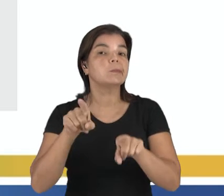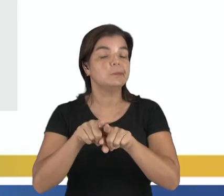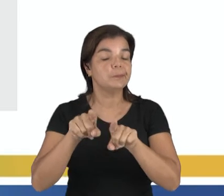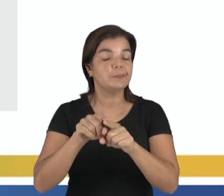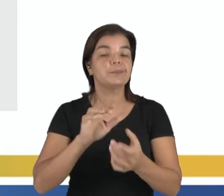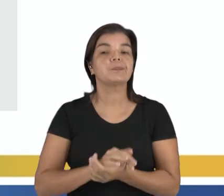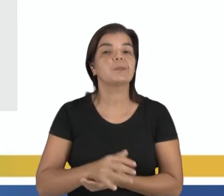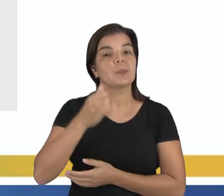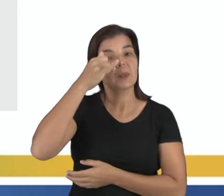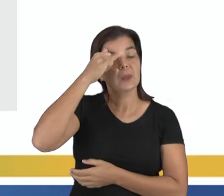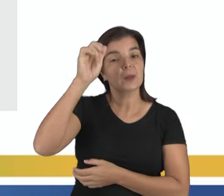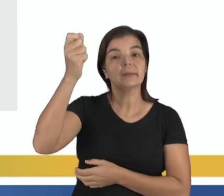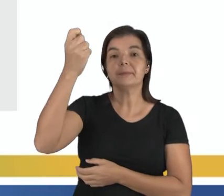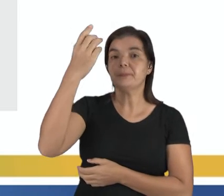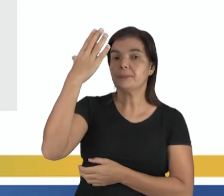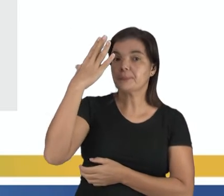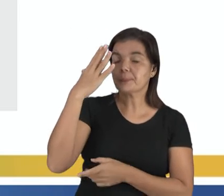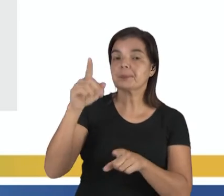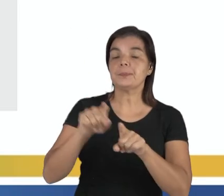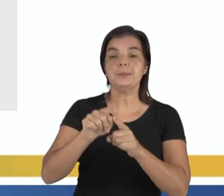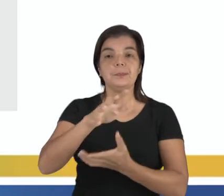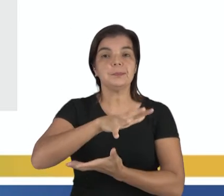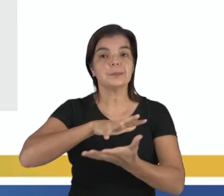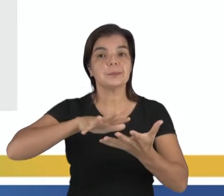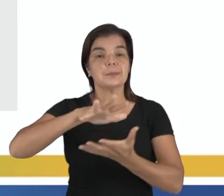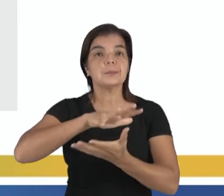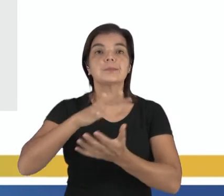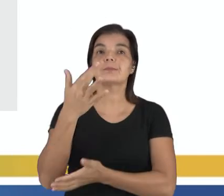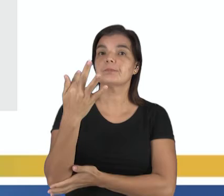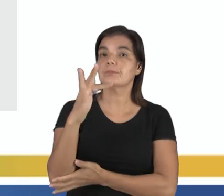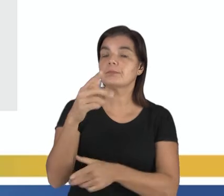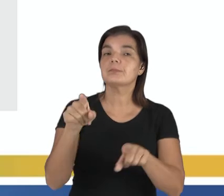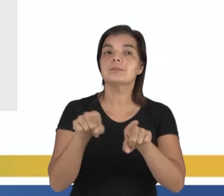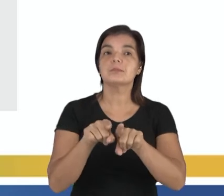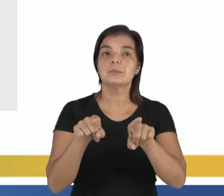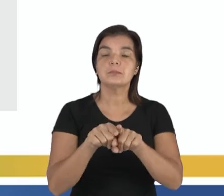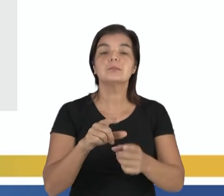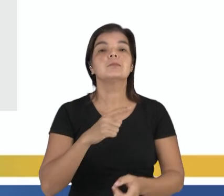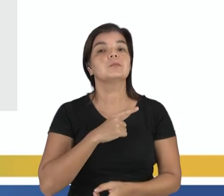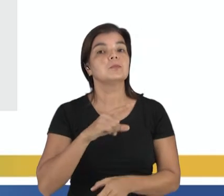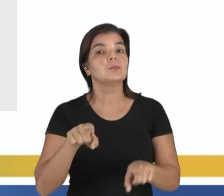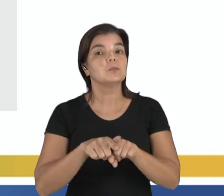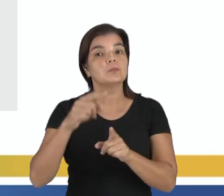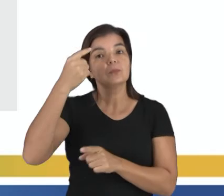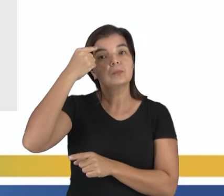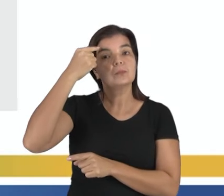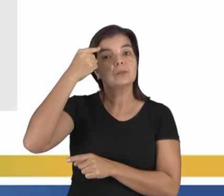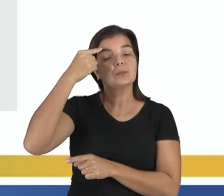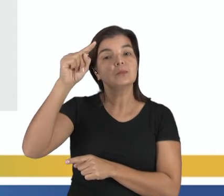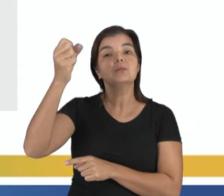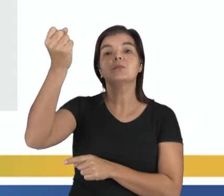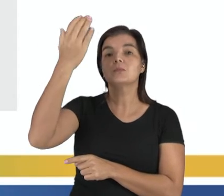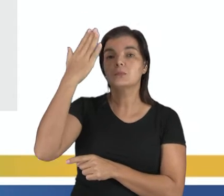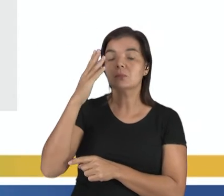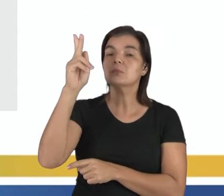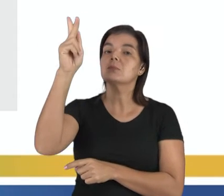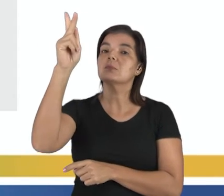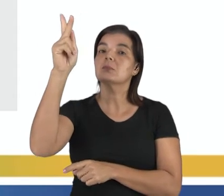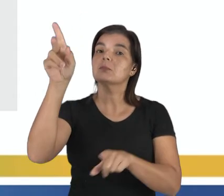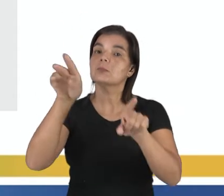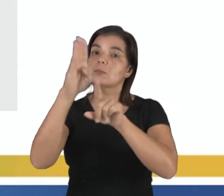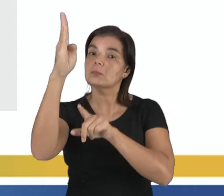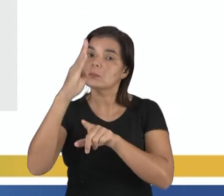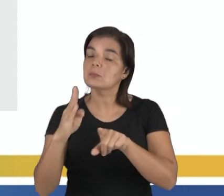ter ideias iluministas, a Revolução Francesa também, a gente vai ter ideias iluministas aqui no Brasil, com a Inconfidência